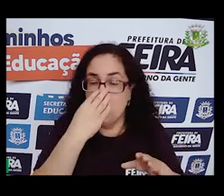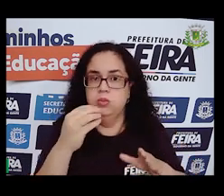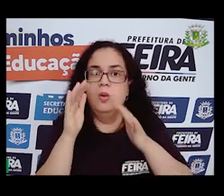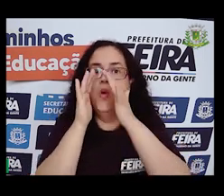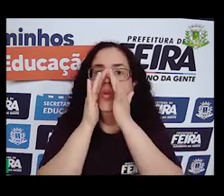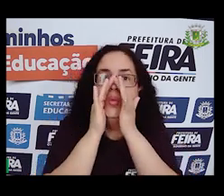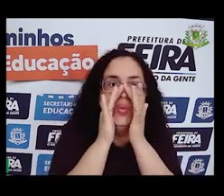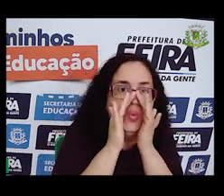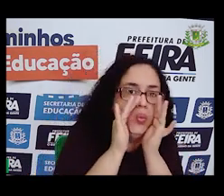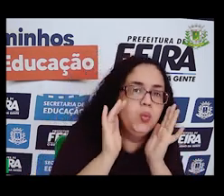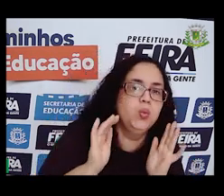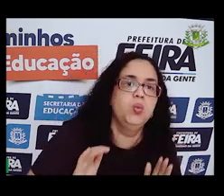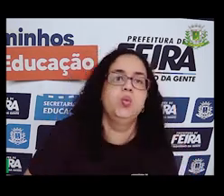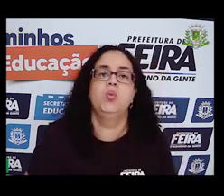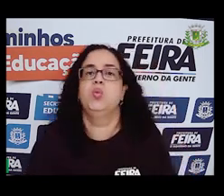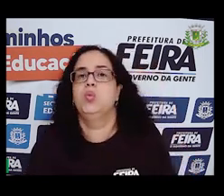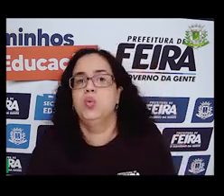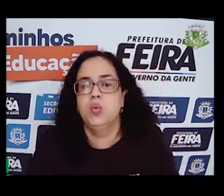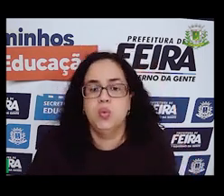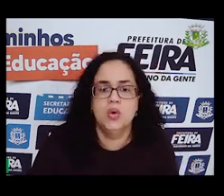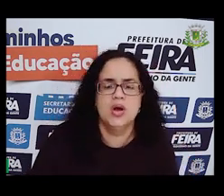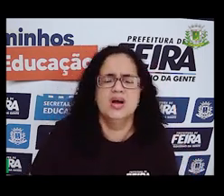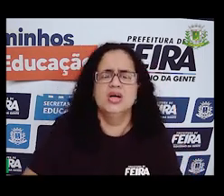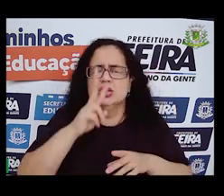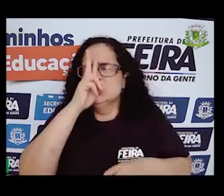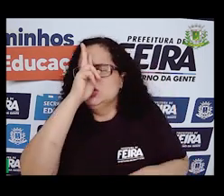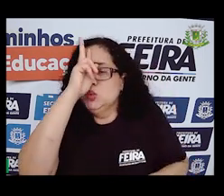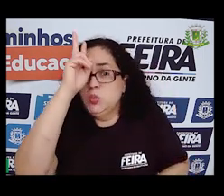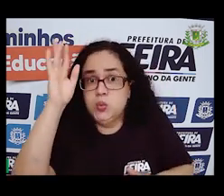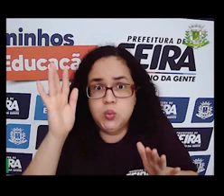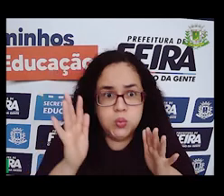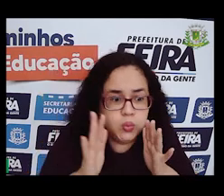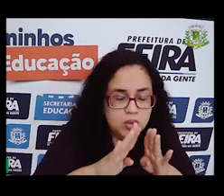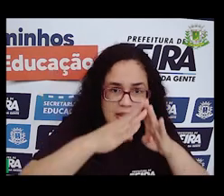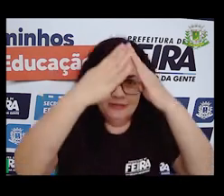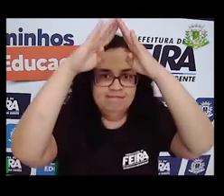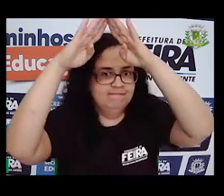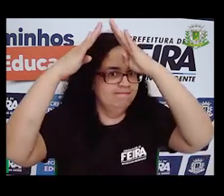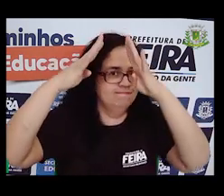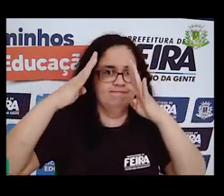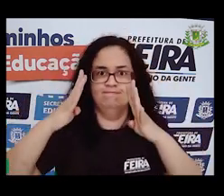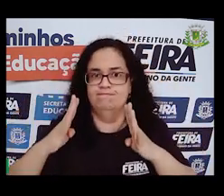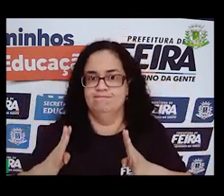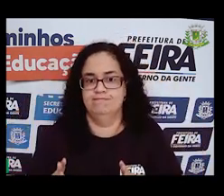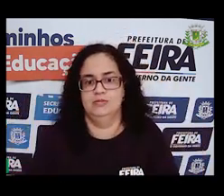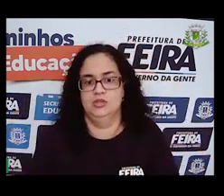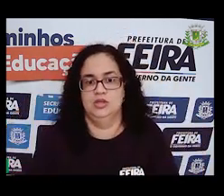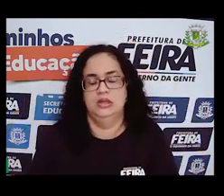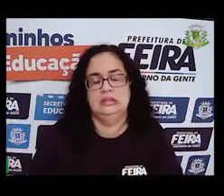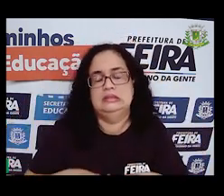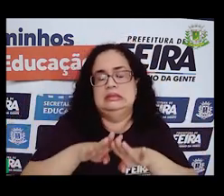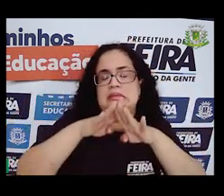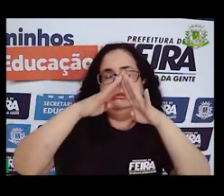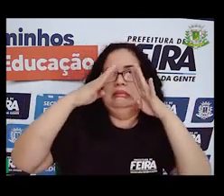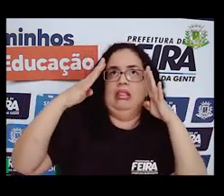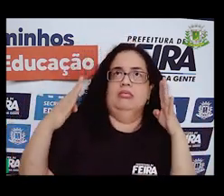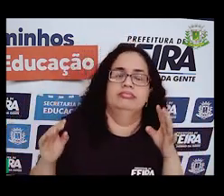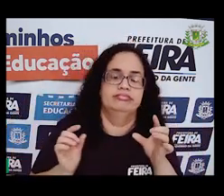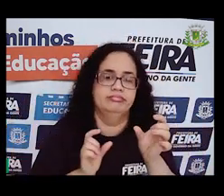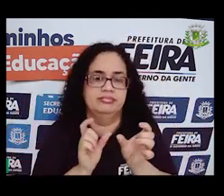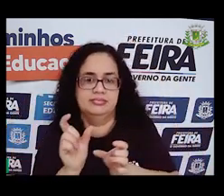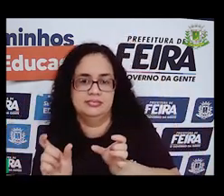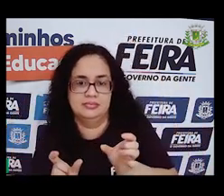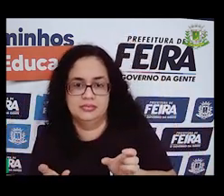a soprar e soprar tão forte que a casa de madeira caiu e ficou em